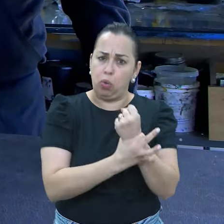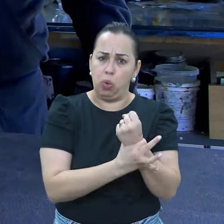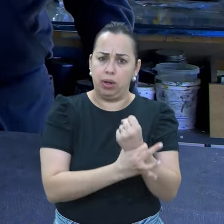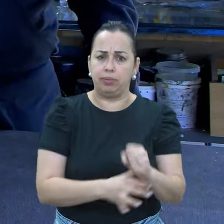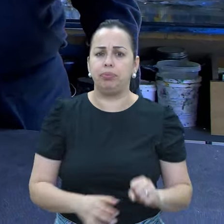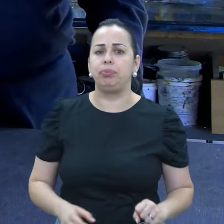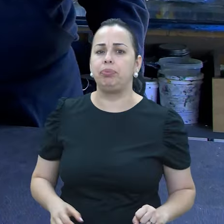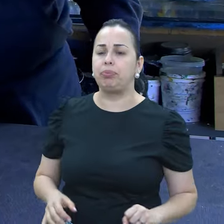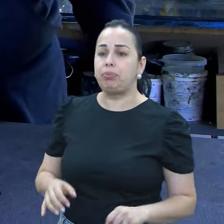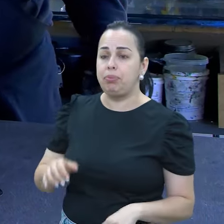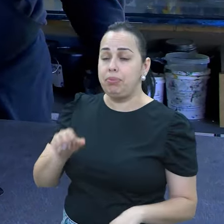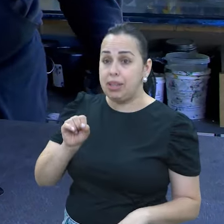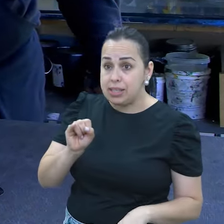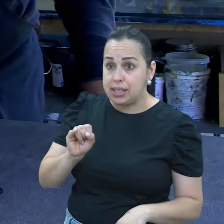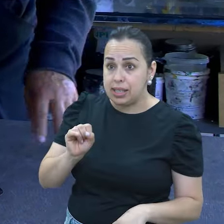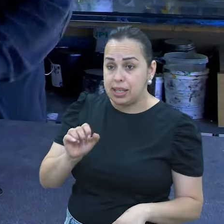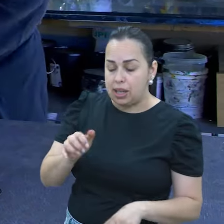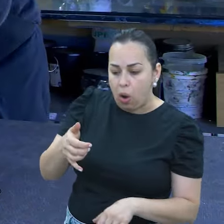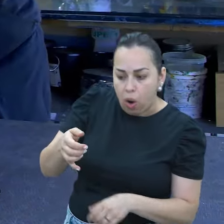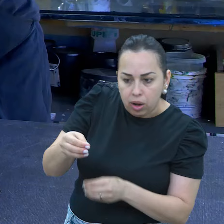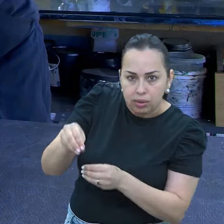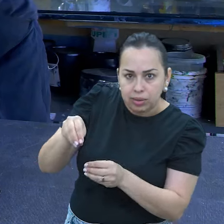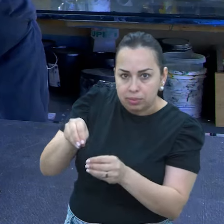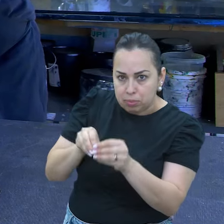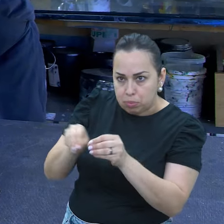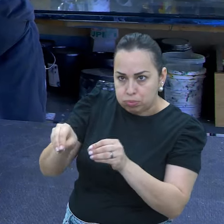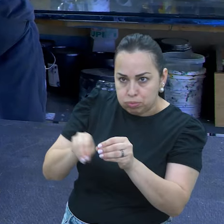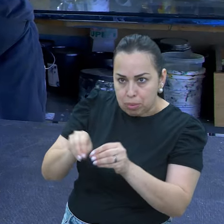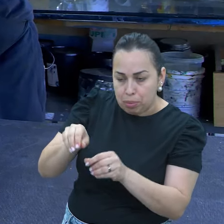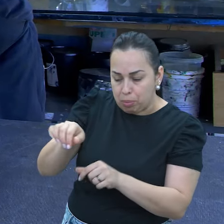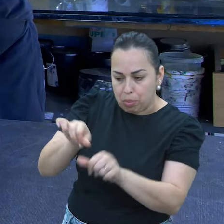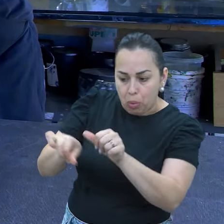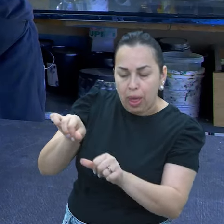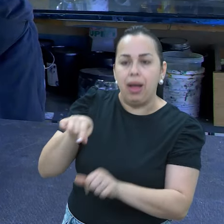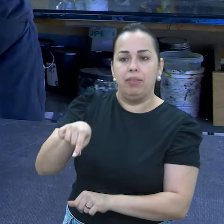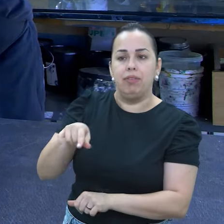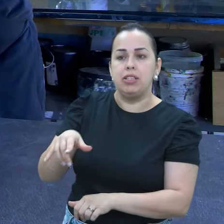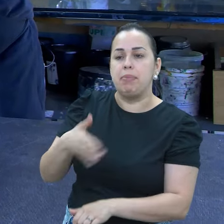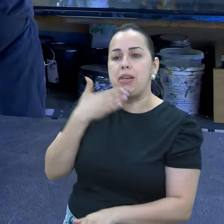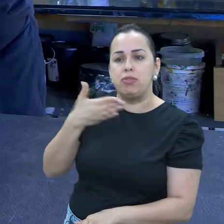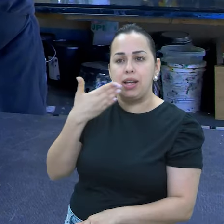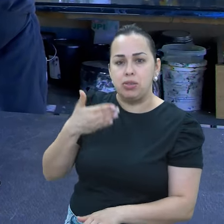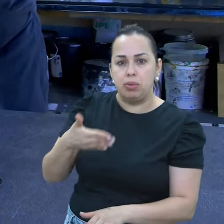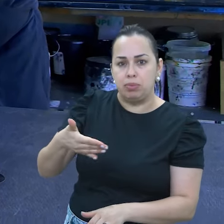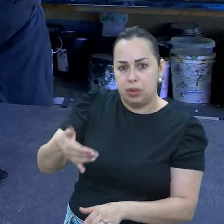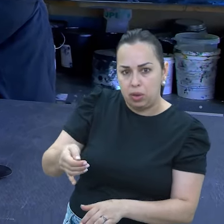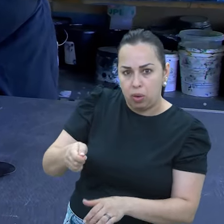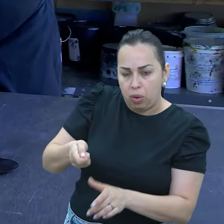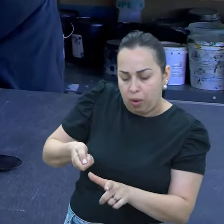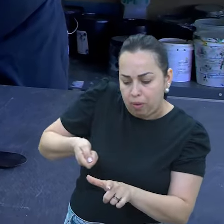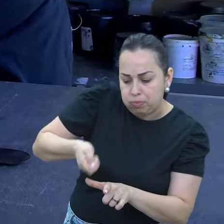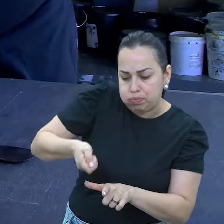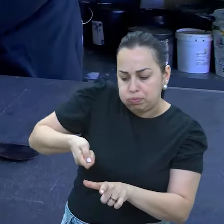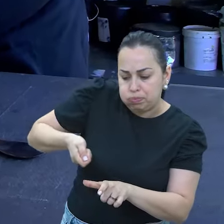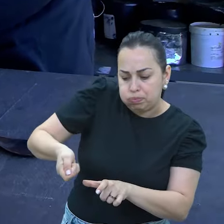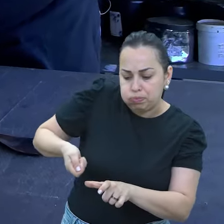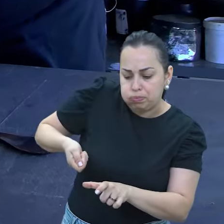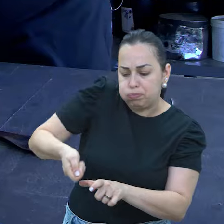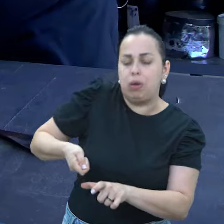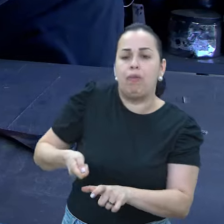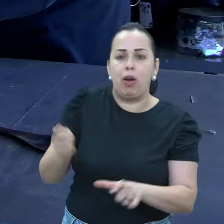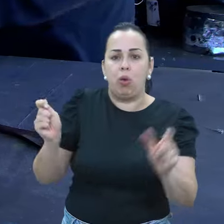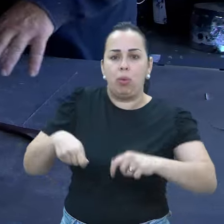dedos estão em segurança se aqui. Se você segurar a ferramenta assim, vai ser mais fácil para você. Cadê? Vou ver. Aqui, tá? Vai ser mais fácil de